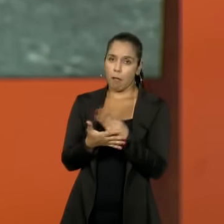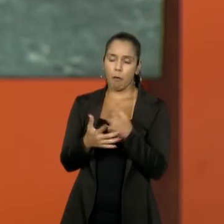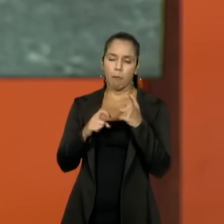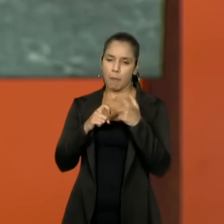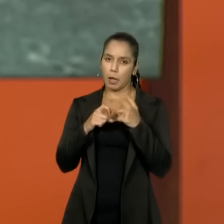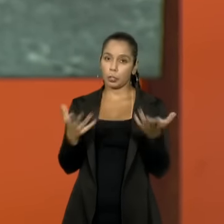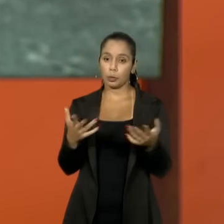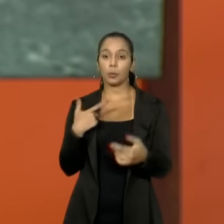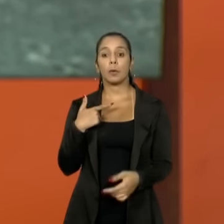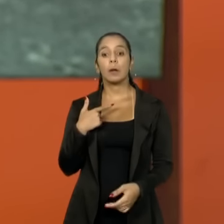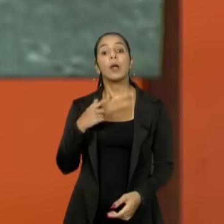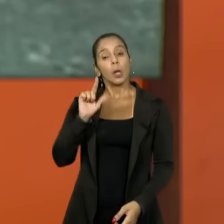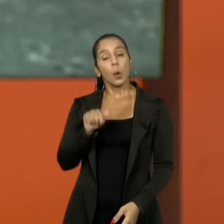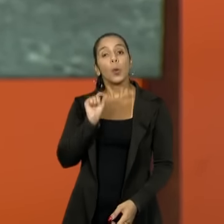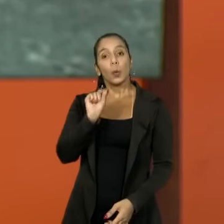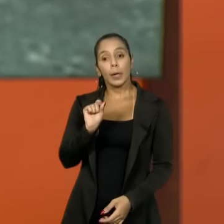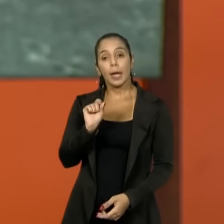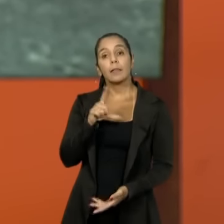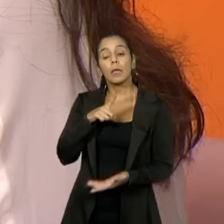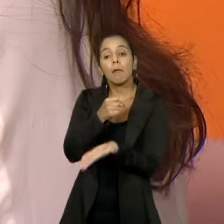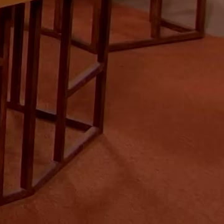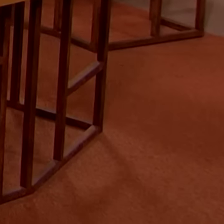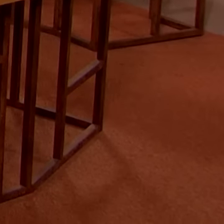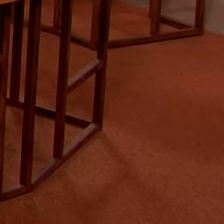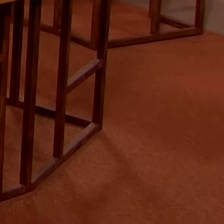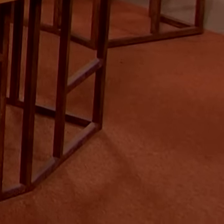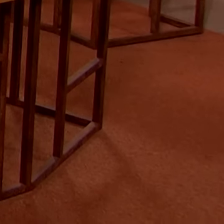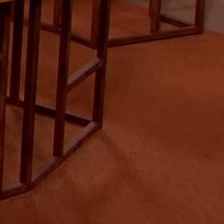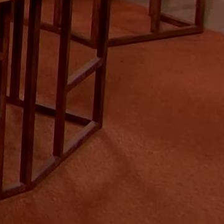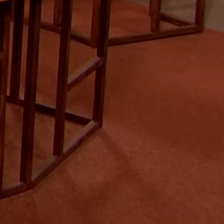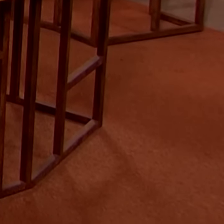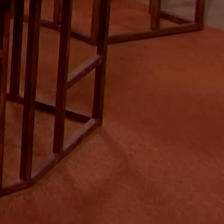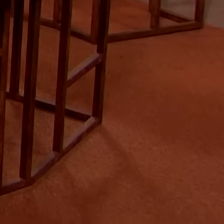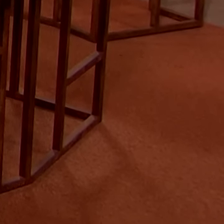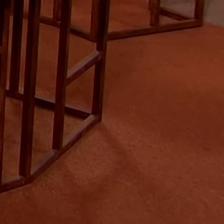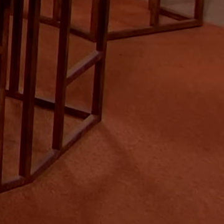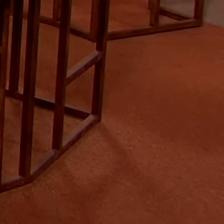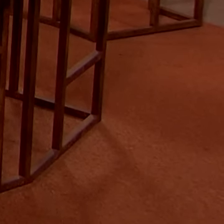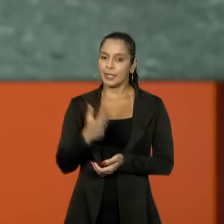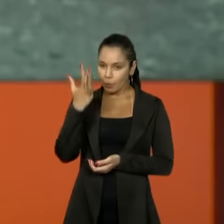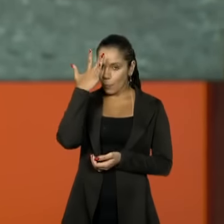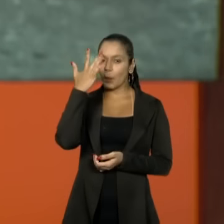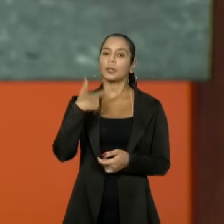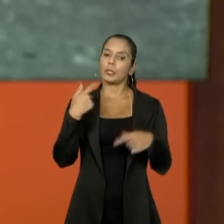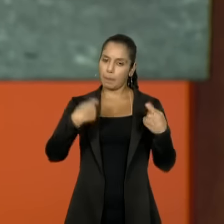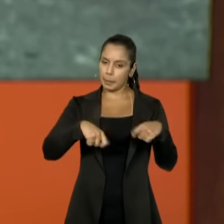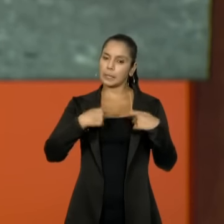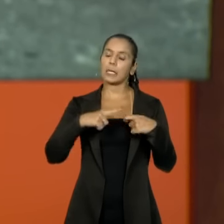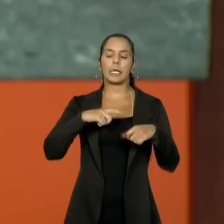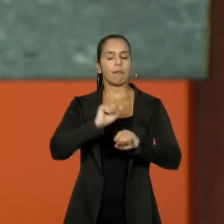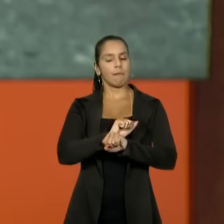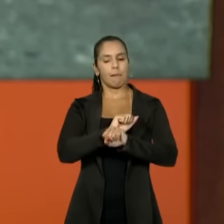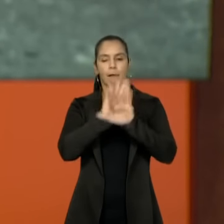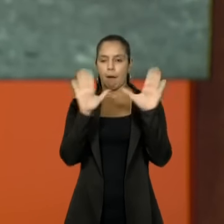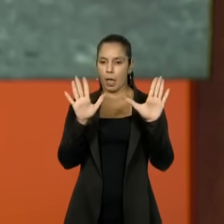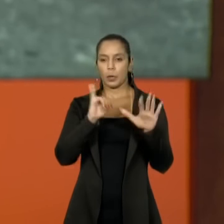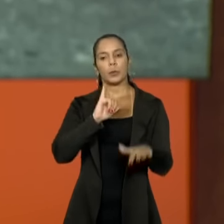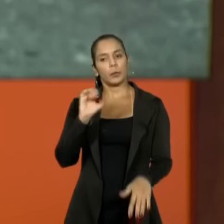Então, eu me pauto por documento comprobatório. Então, eu acho que a gente tem que ter essa clareza e